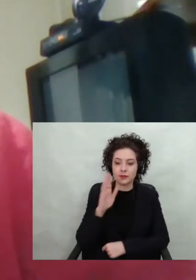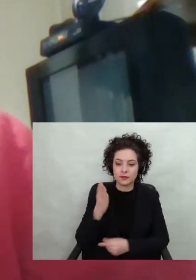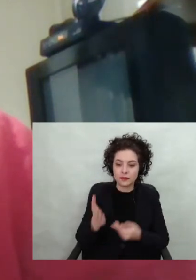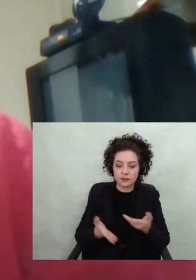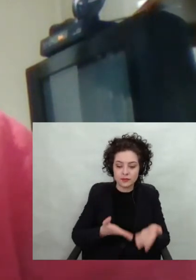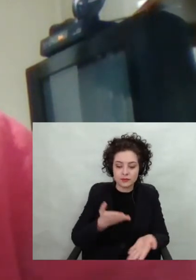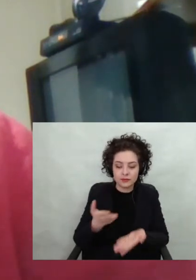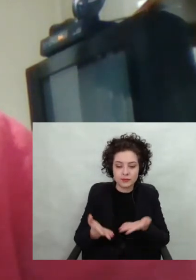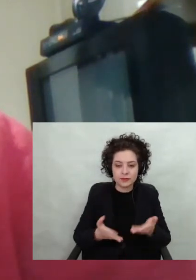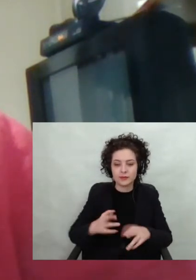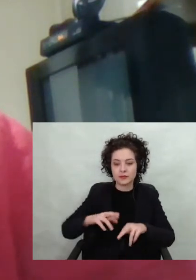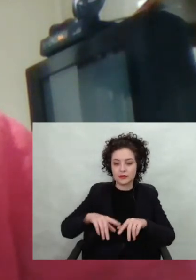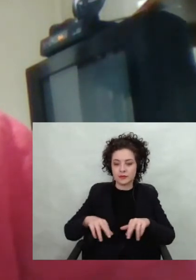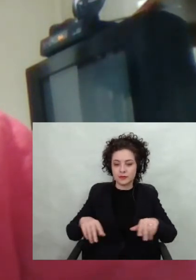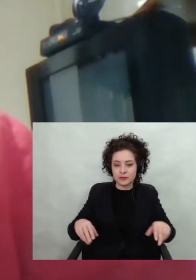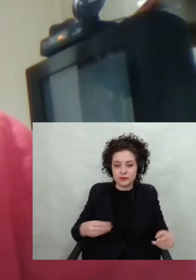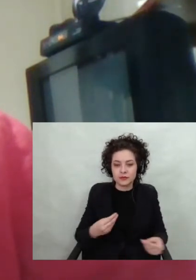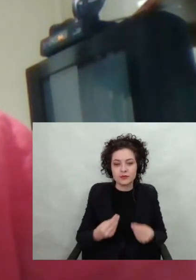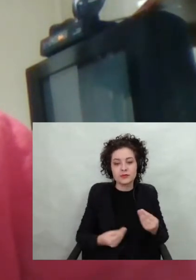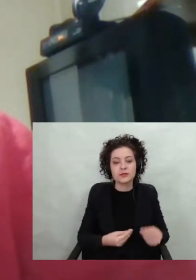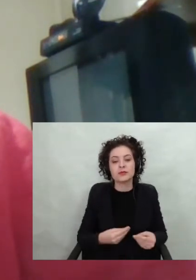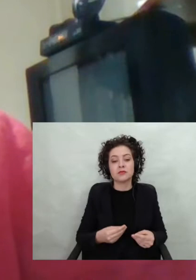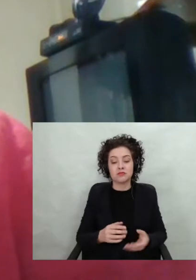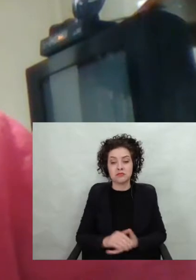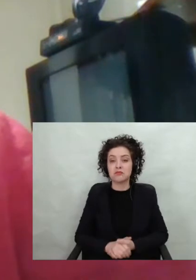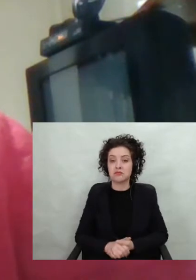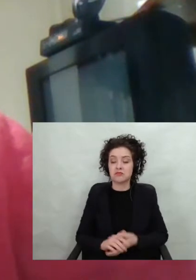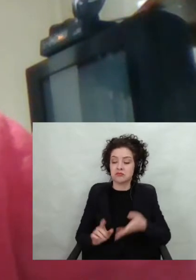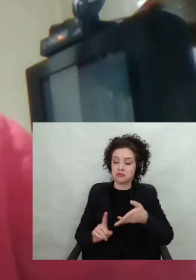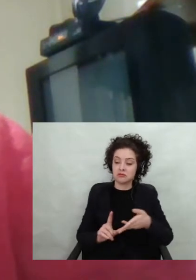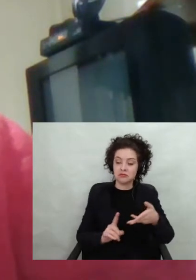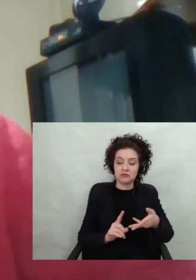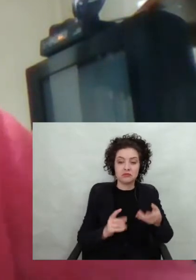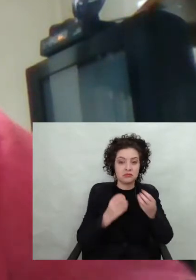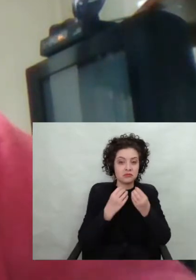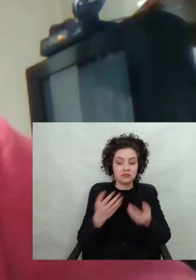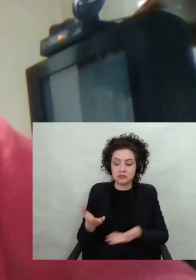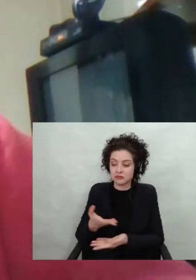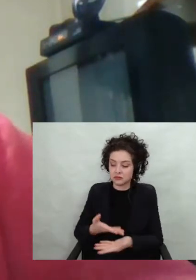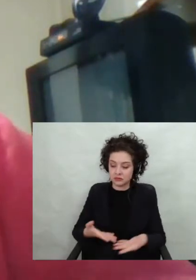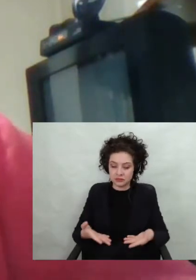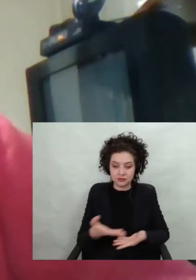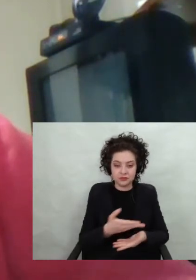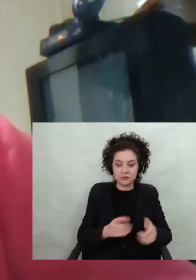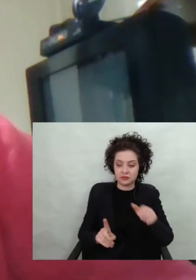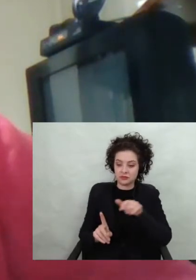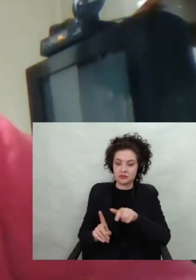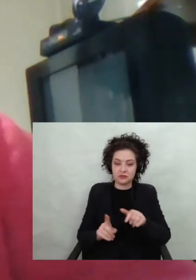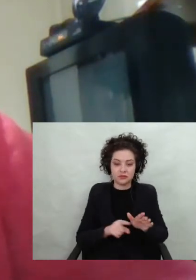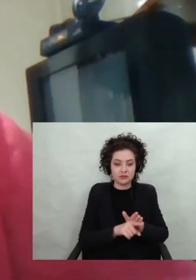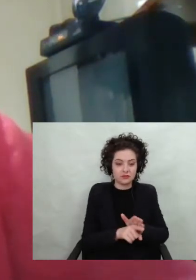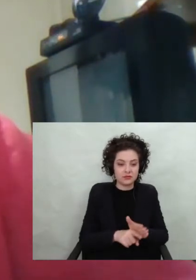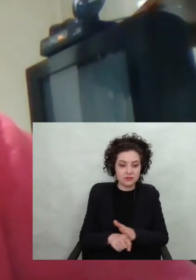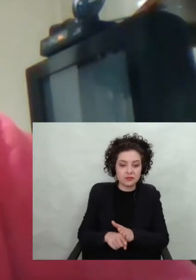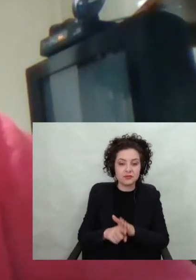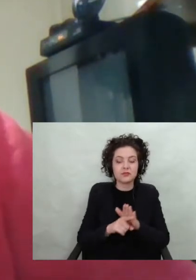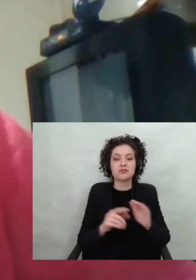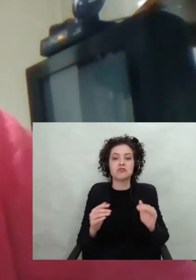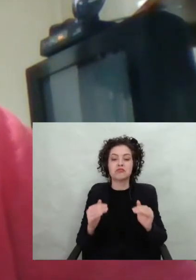uma mesa muito boa e com pessoas experts nessa área. Nós teremos vários experts nessa área